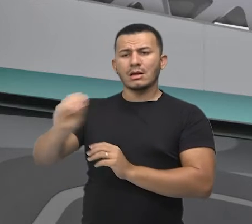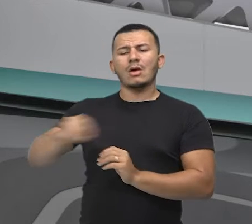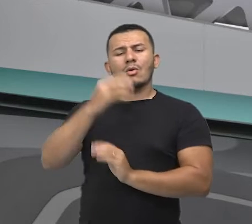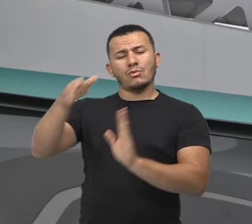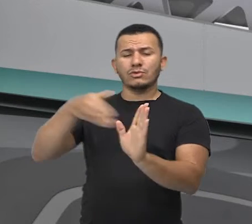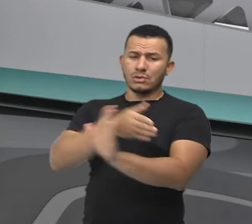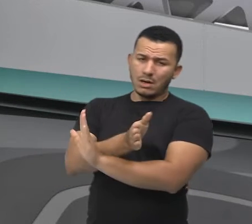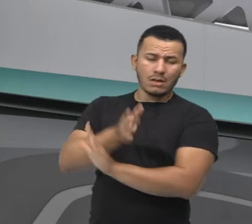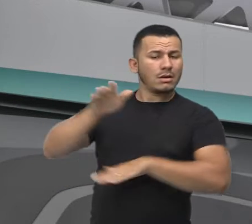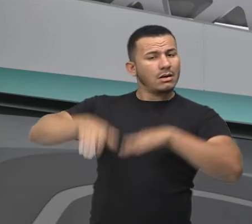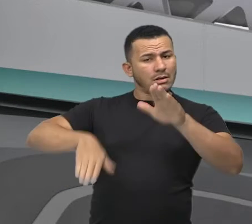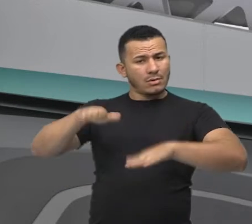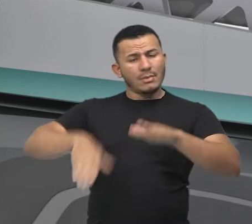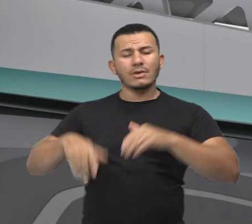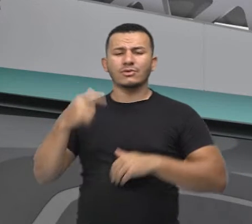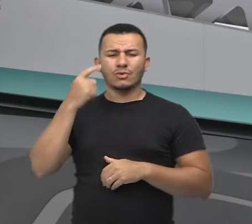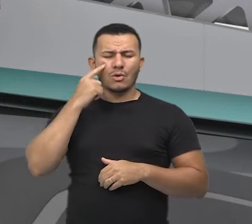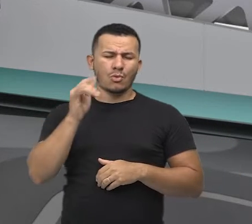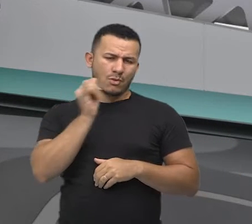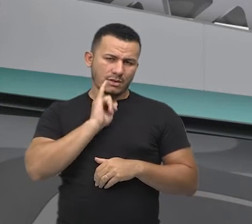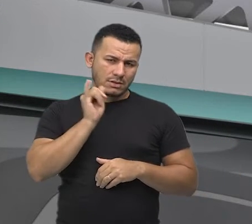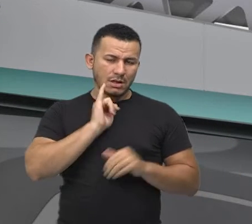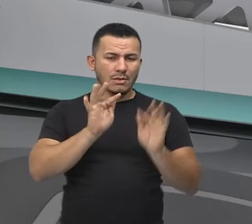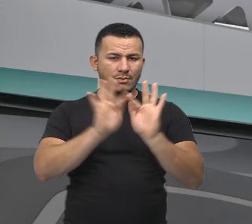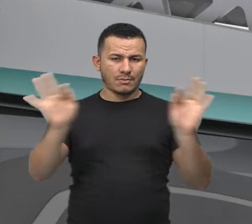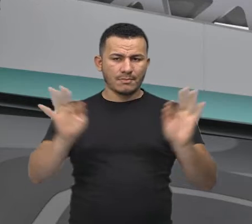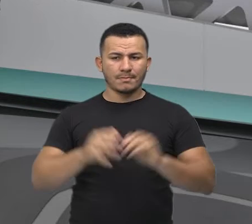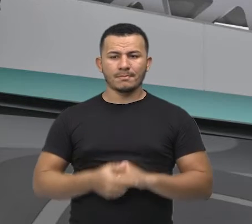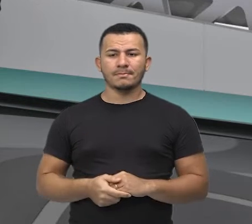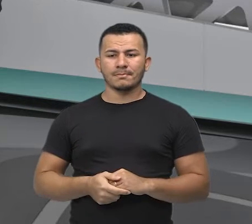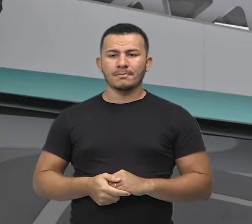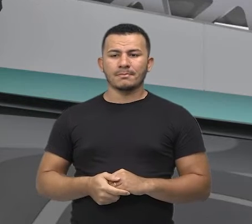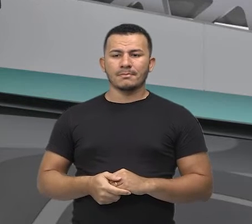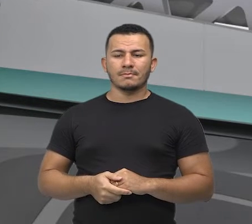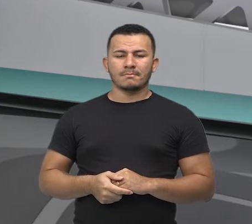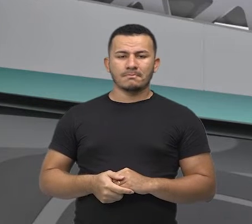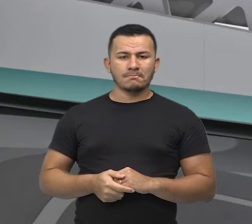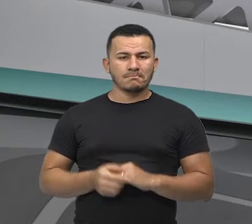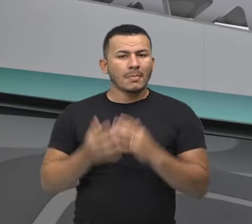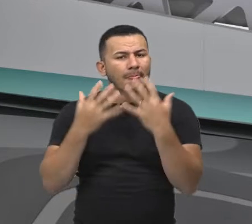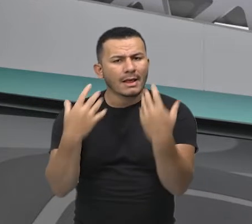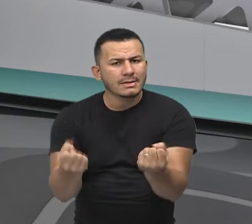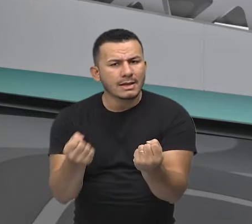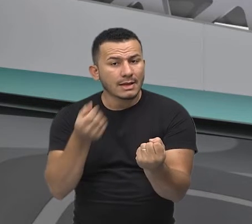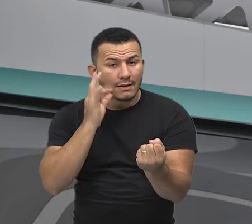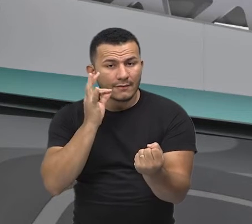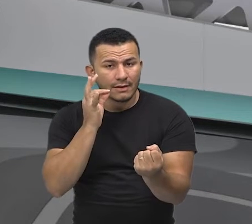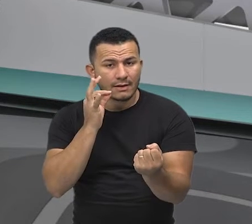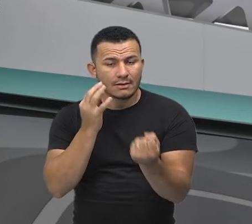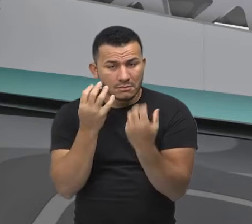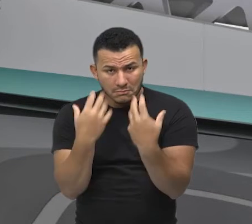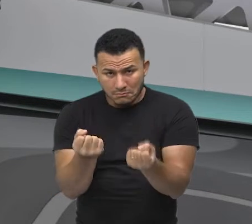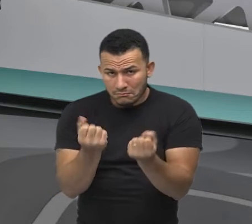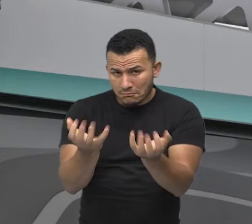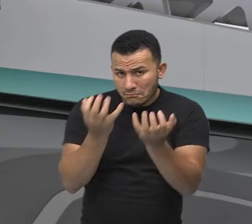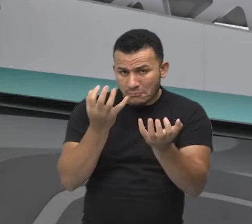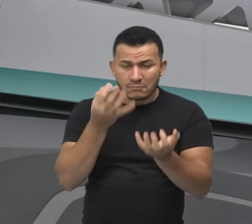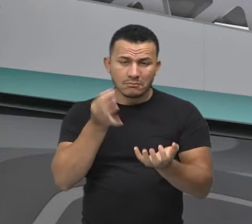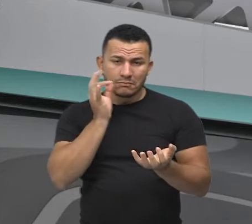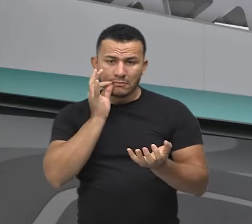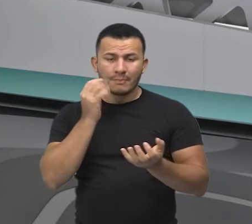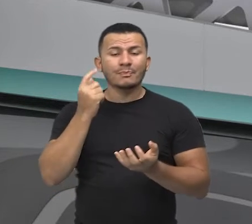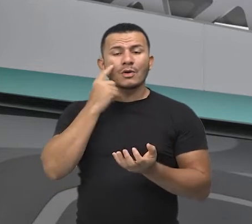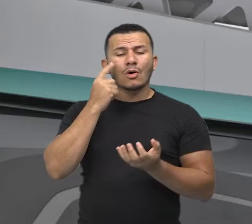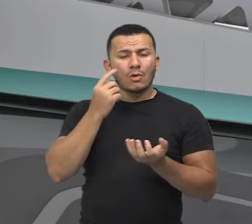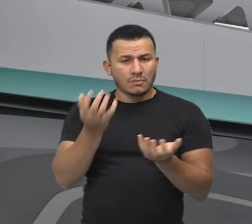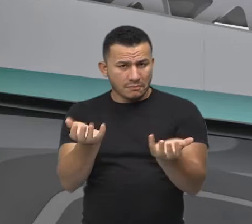indiretas, ok? Então, vamos colocar aqui o exemplo para vocês, fica mais claro. Olha só, aceita um café? Observem que esta frase